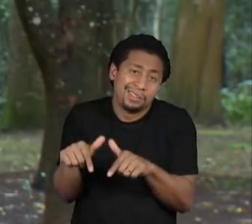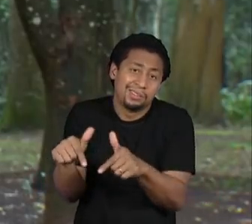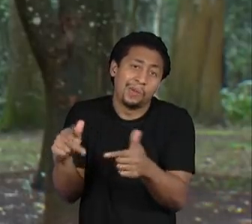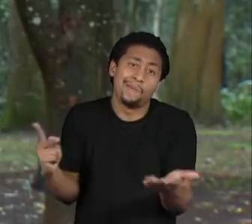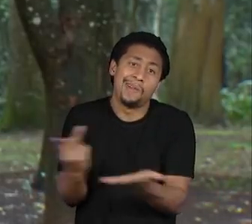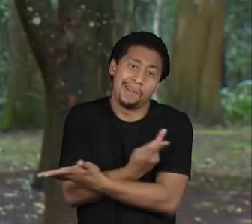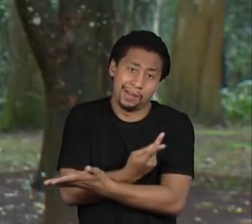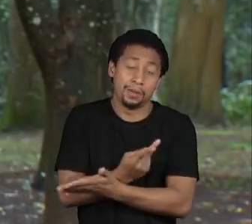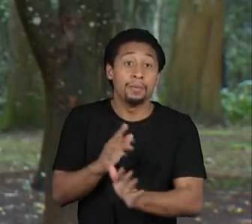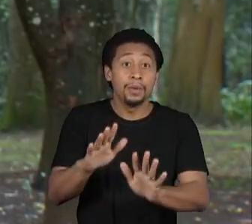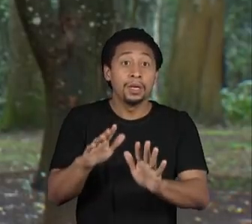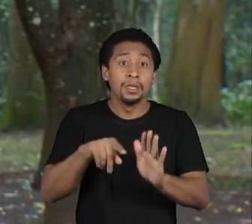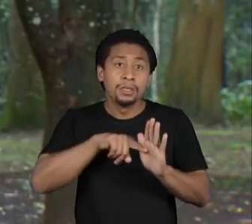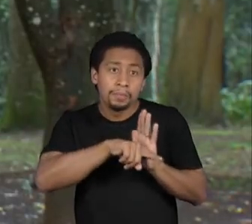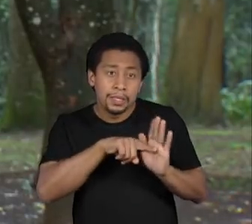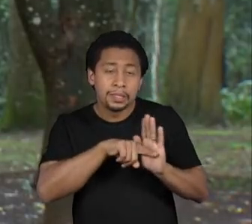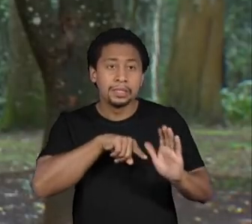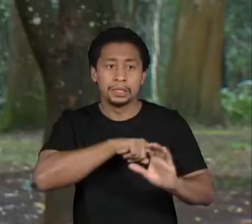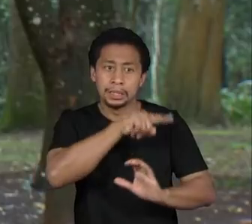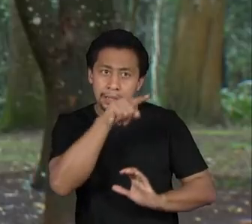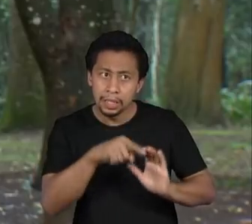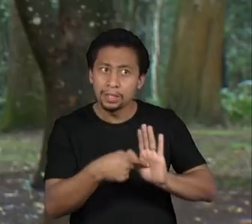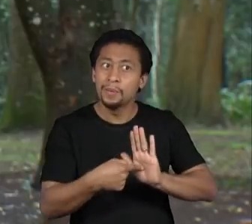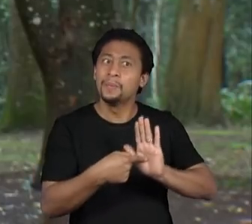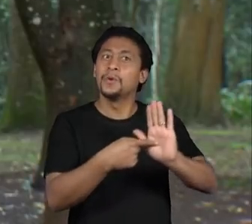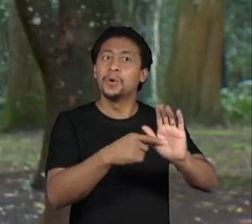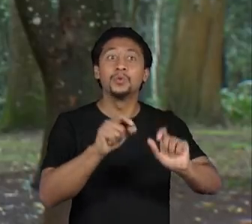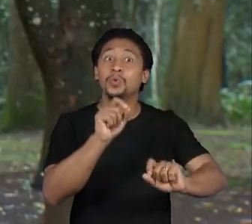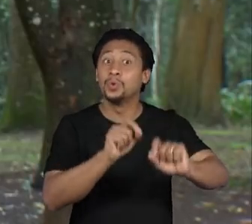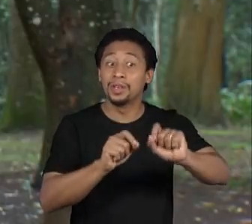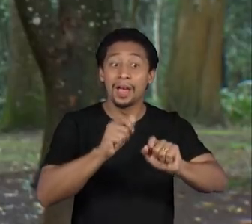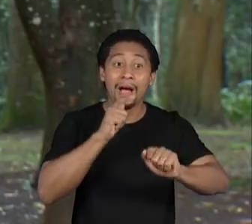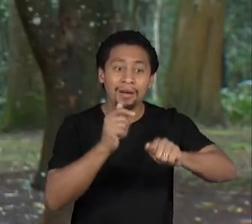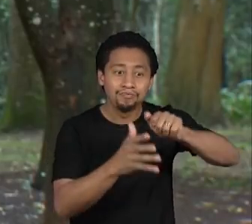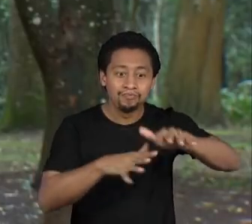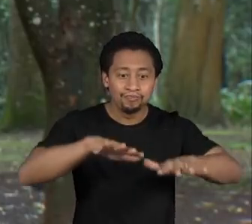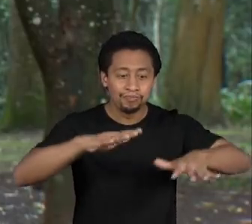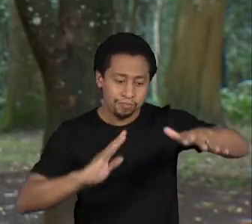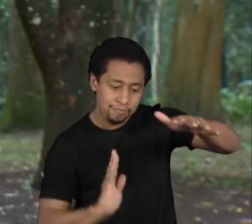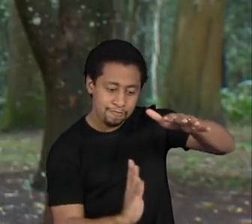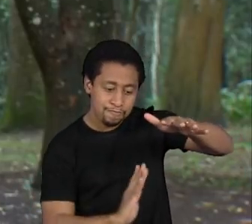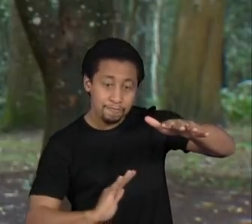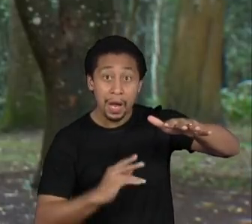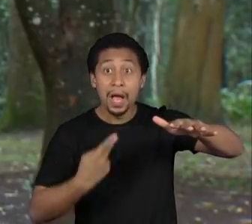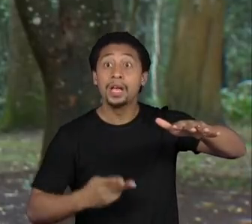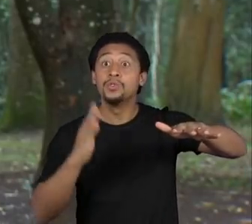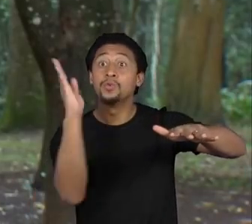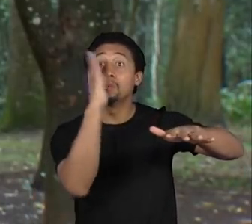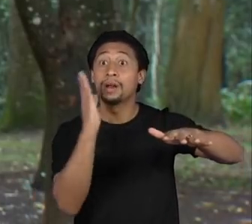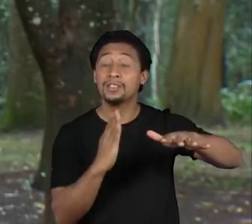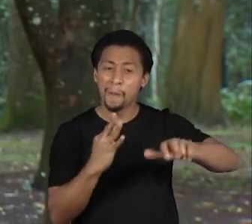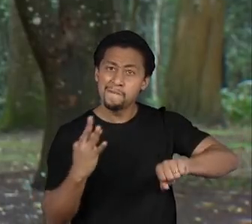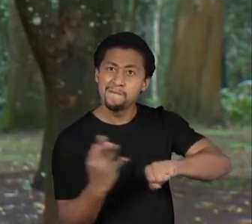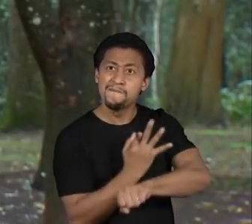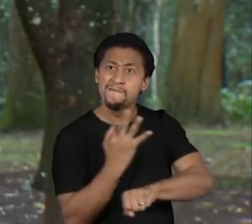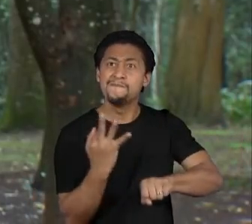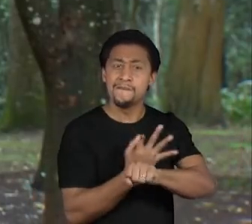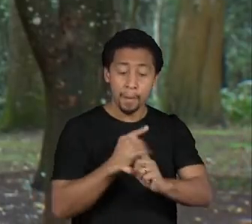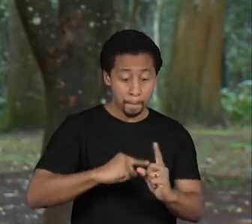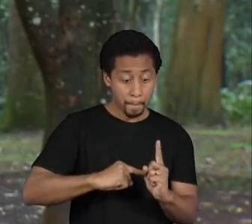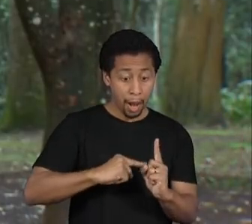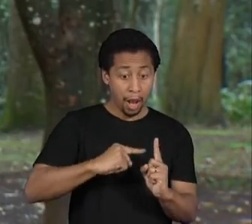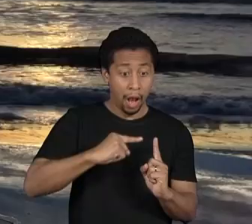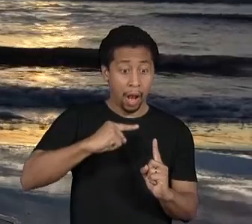traz esperança ao mostrar que os corais brasileiros são mais resistentes ao aumento da temperatura